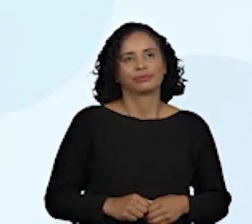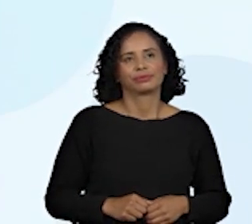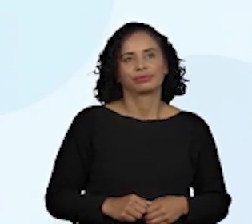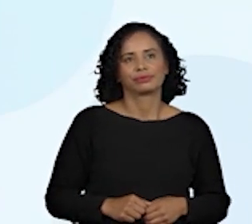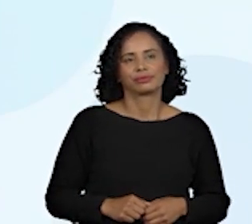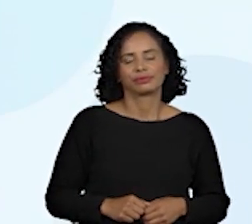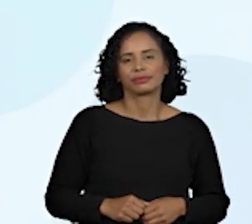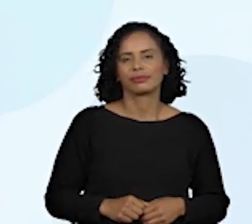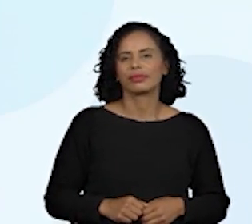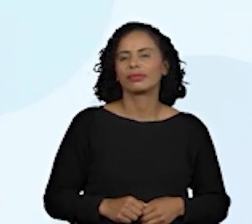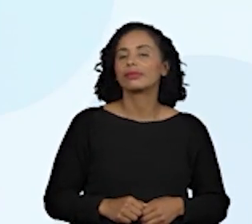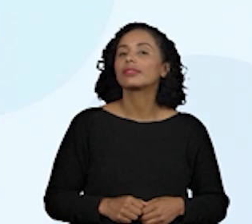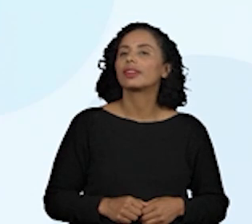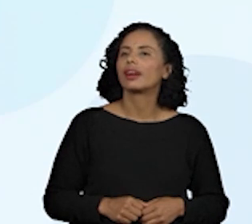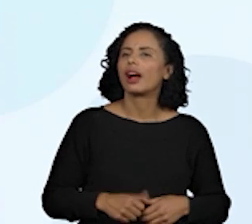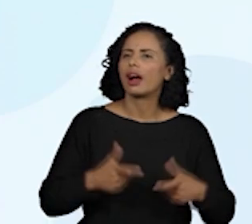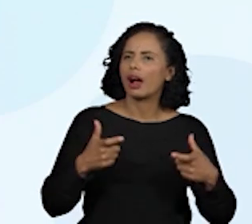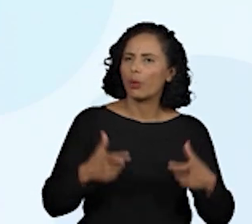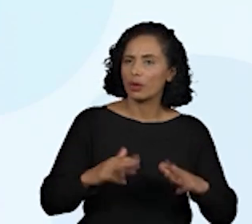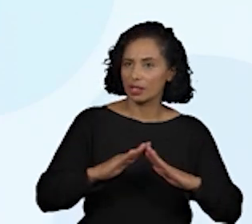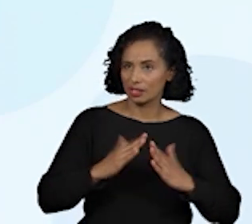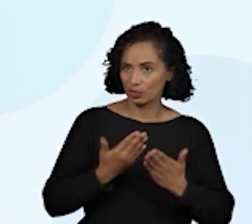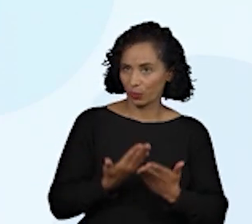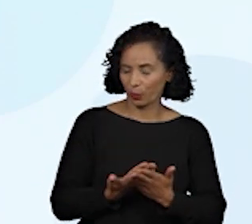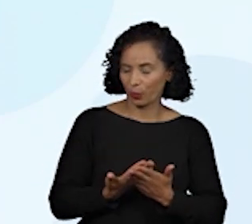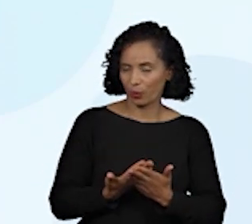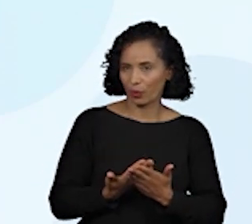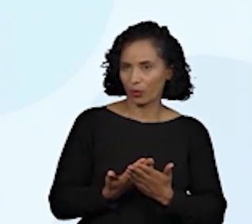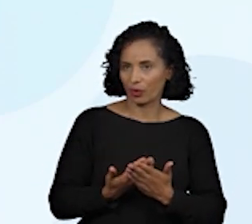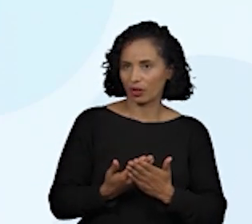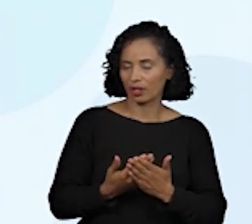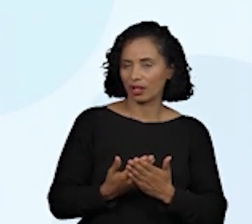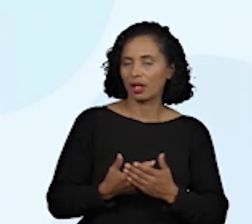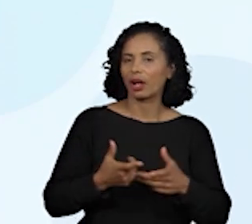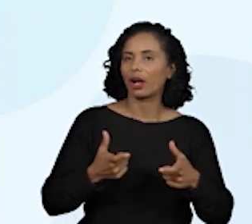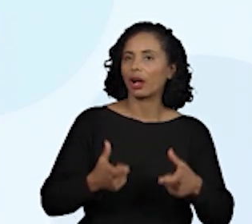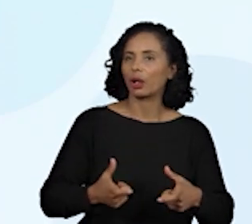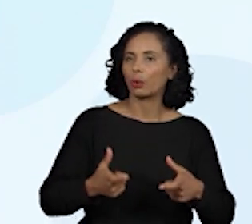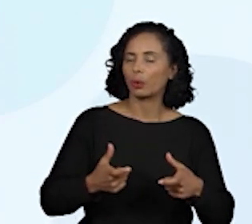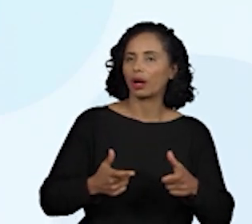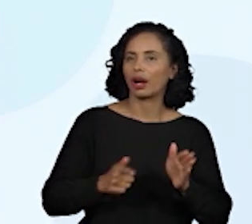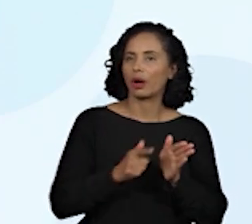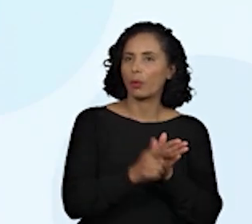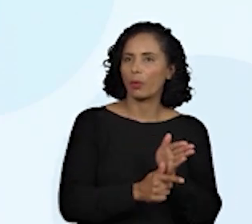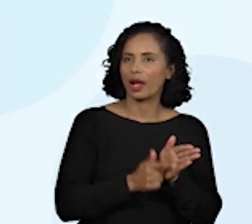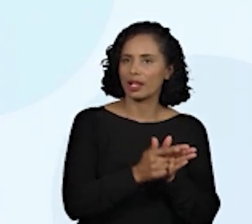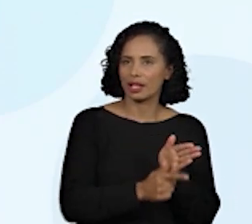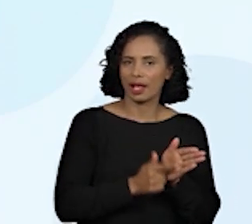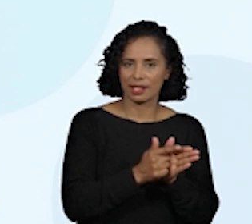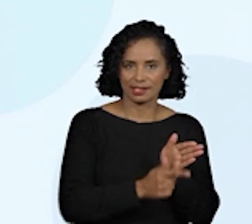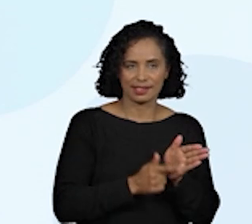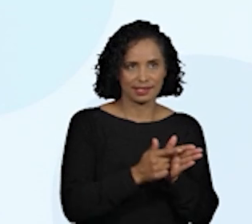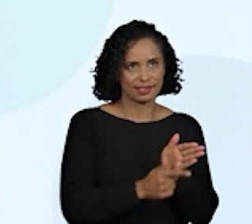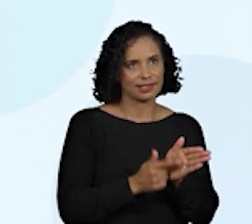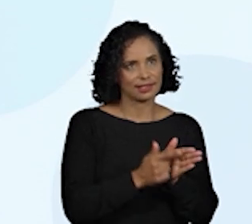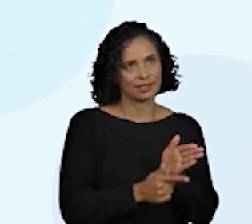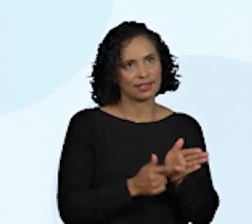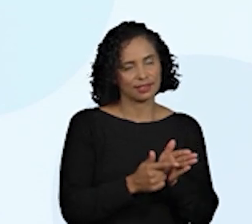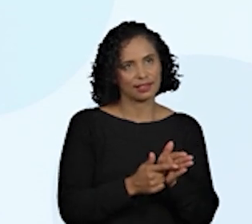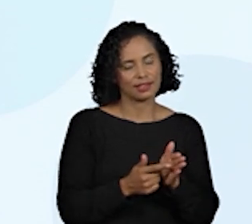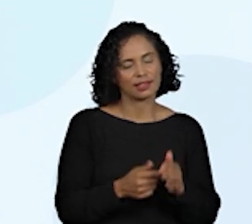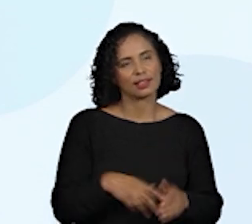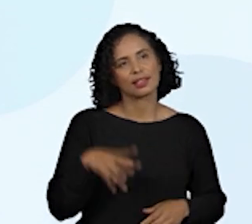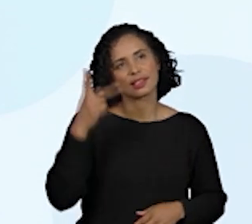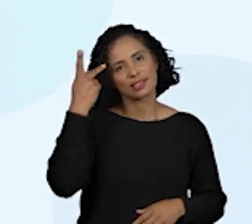Lá de Guaianazes, esta escola a cidade é São Paulo, 8 de dezembro, que é a data de hoje. São Paulo é o que